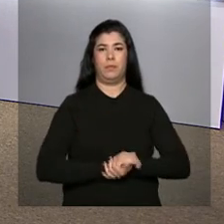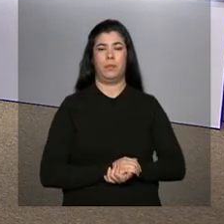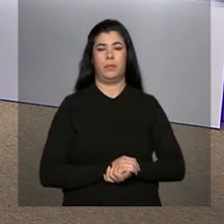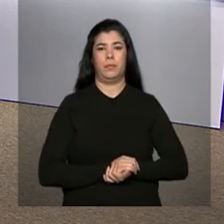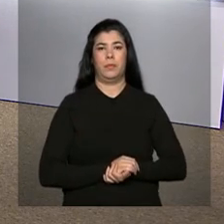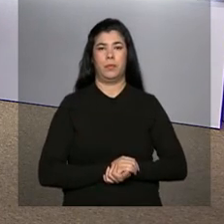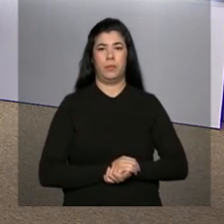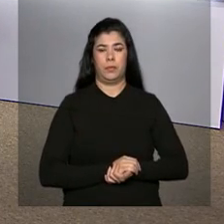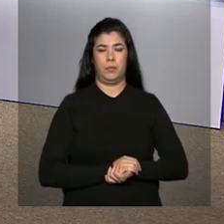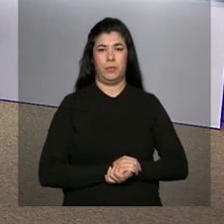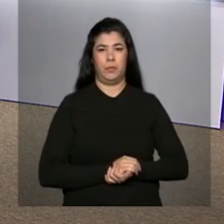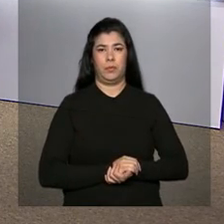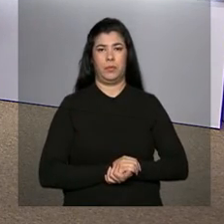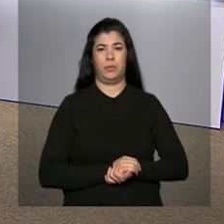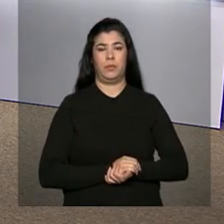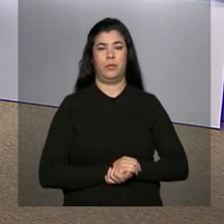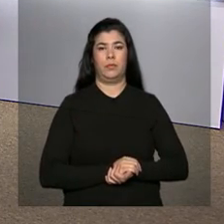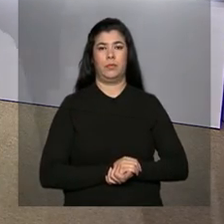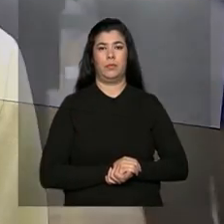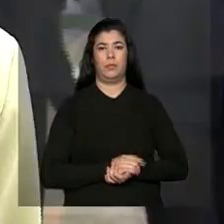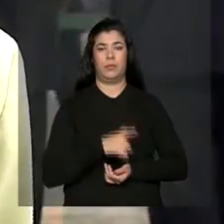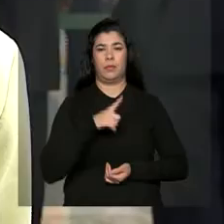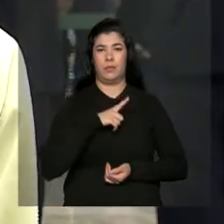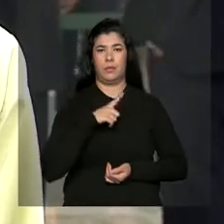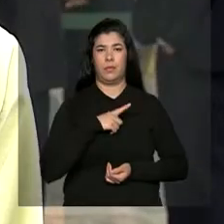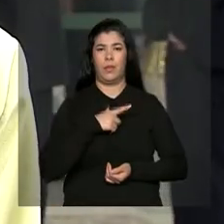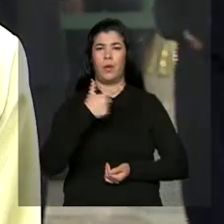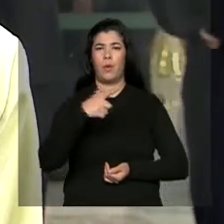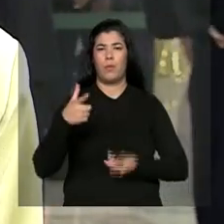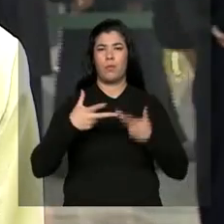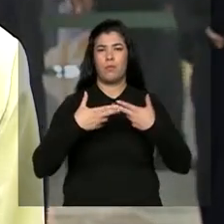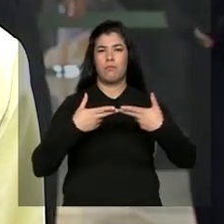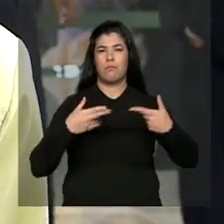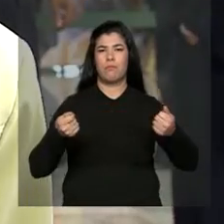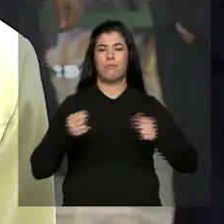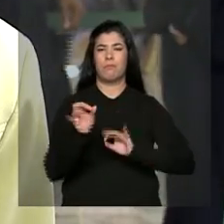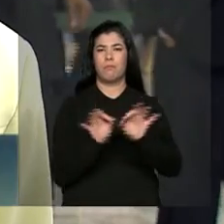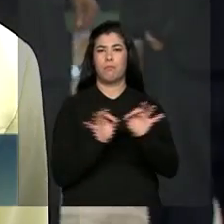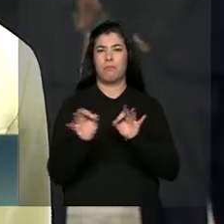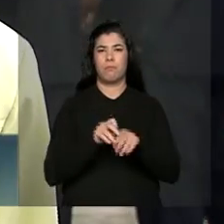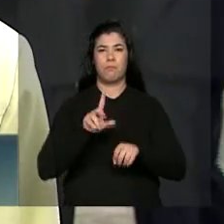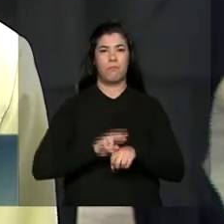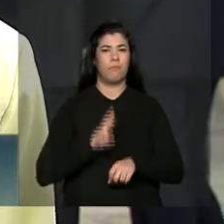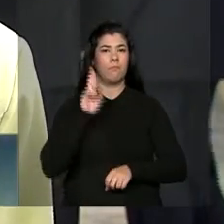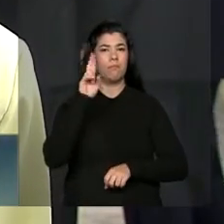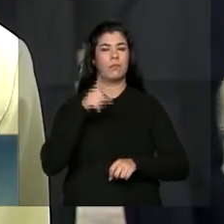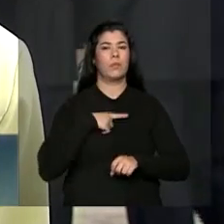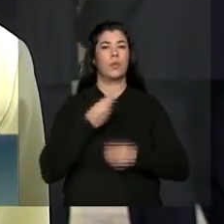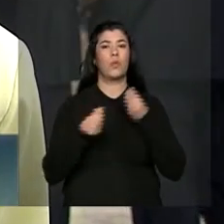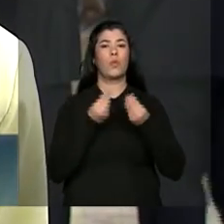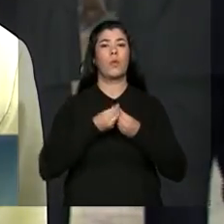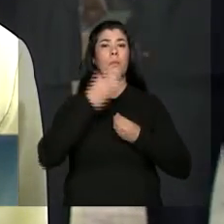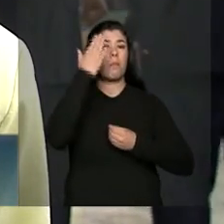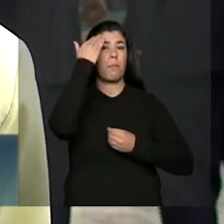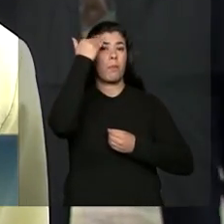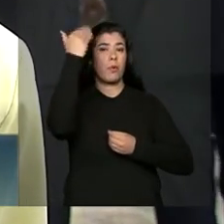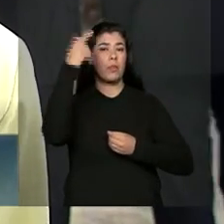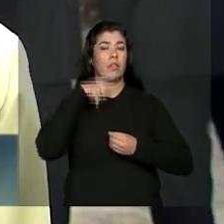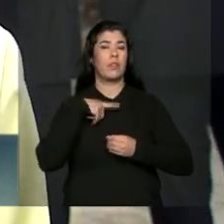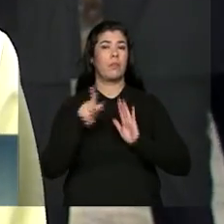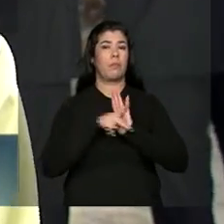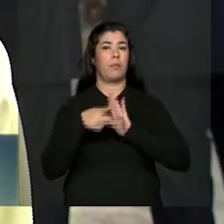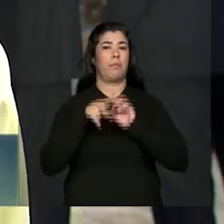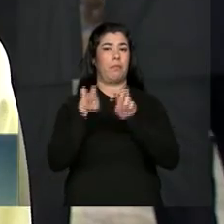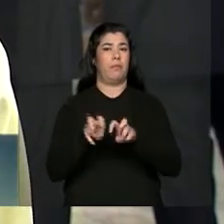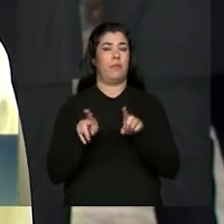Ana? Daniele, um outro aspecto de destaque do Plano Safra é o estímulo à modernização das propriedades rurais.